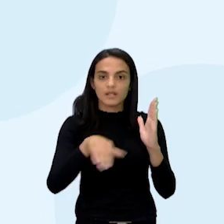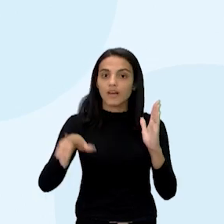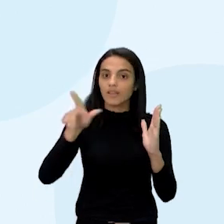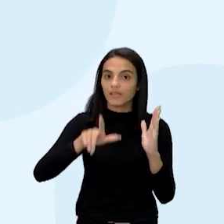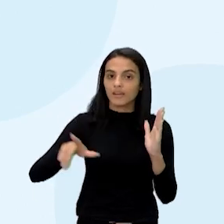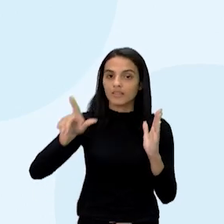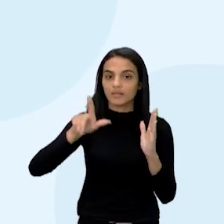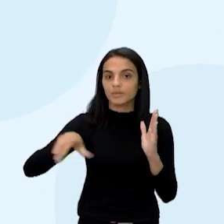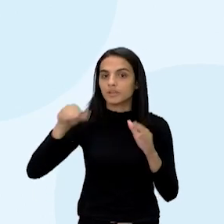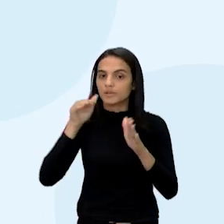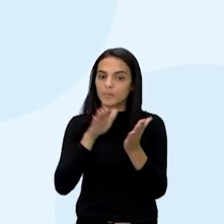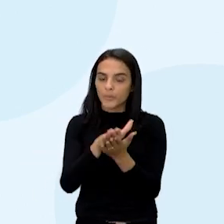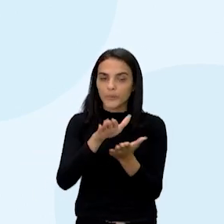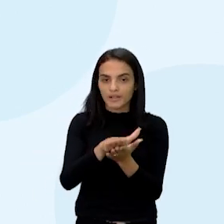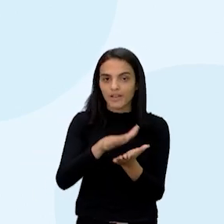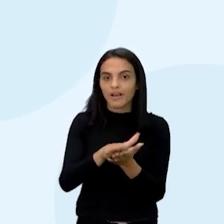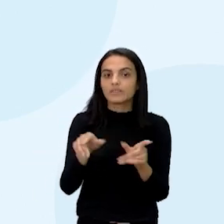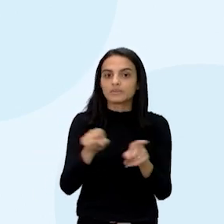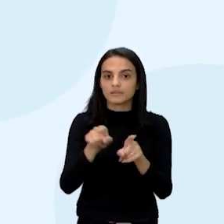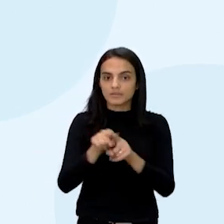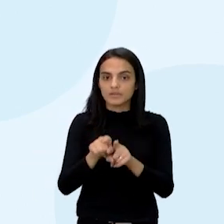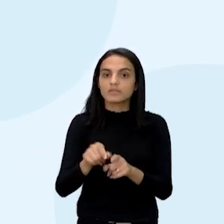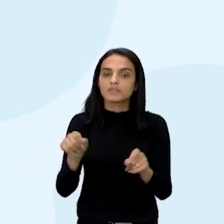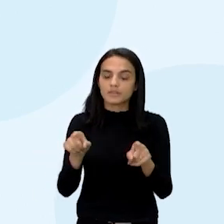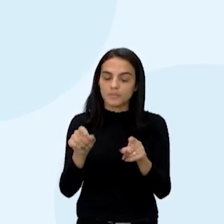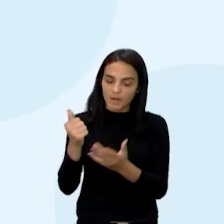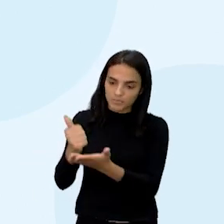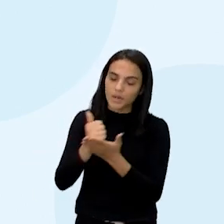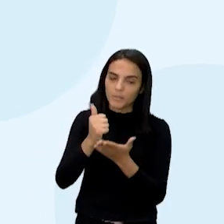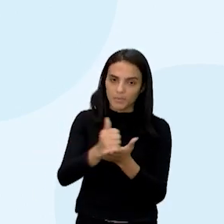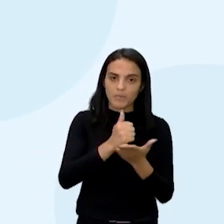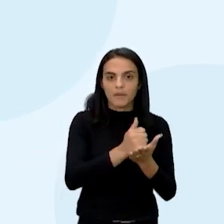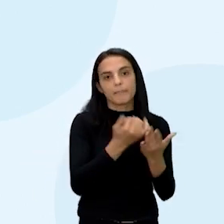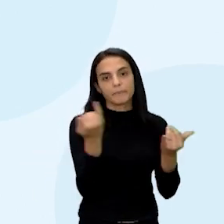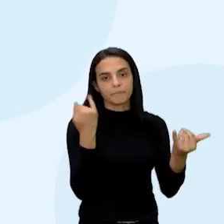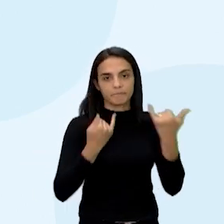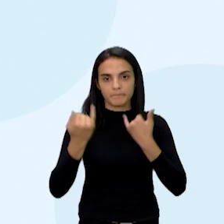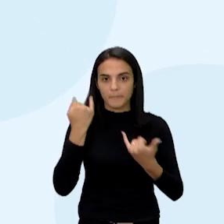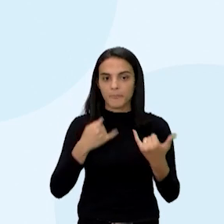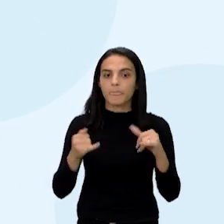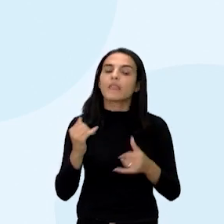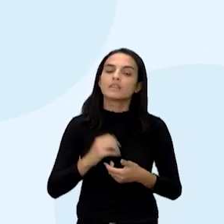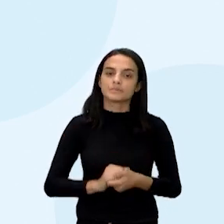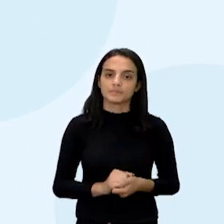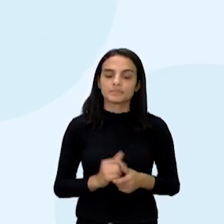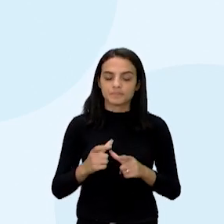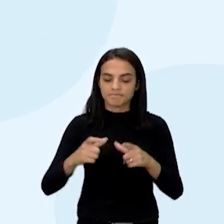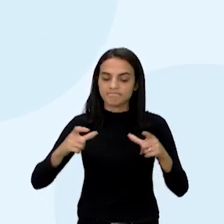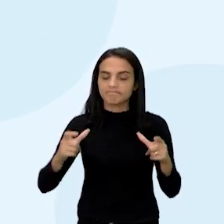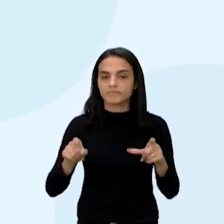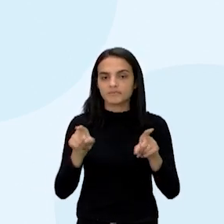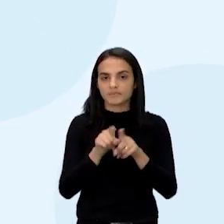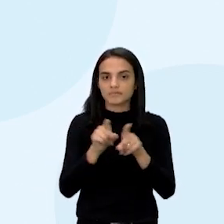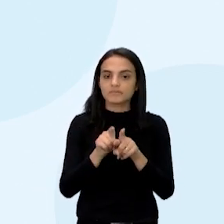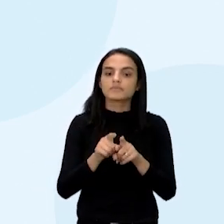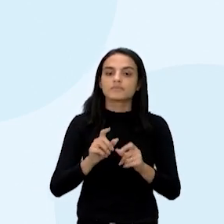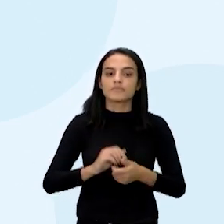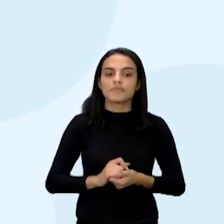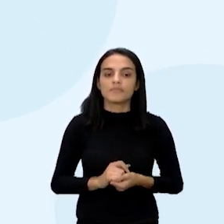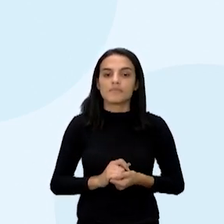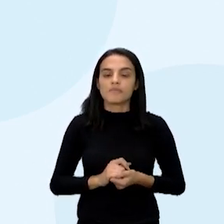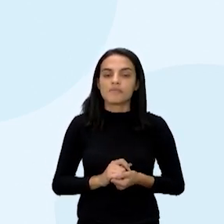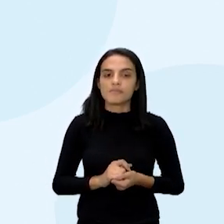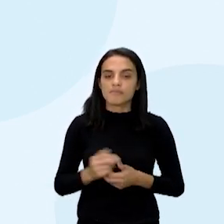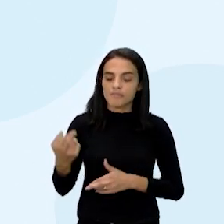literatura e publicados para colher algumas informações ali quantitativas, né, qualitativas e quantitativas